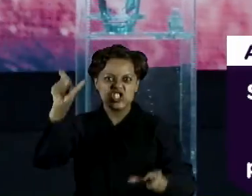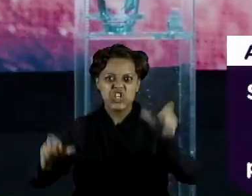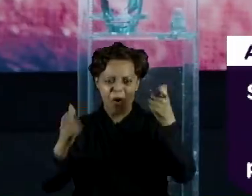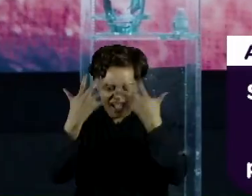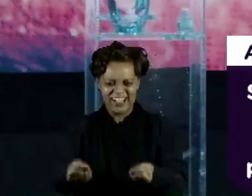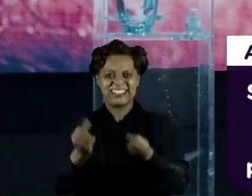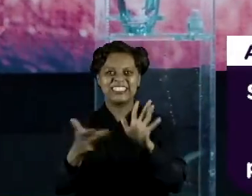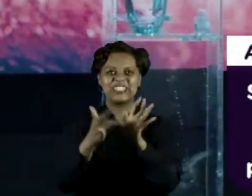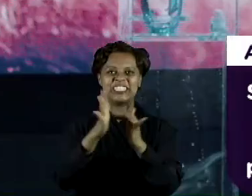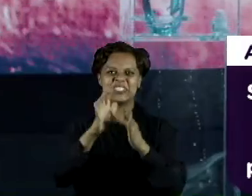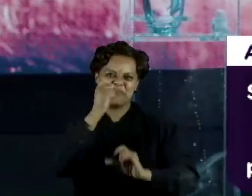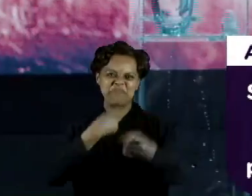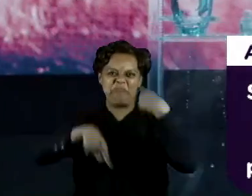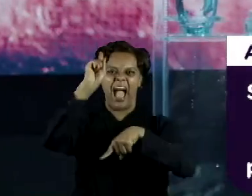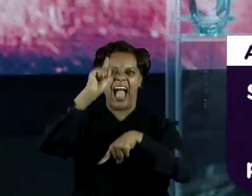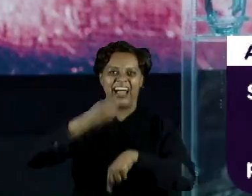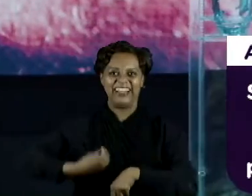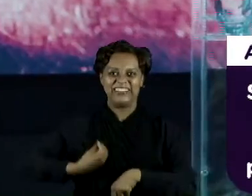Jesus.